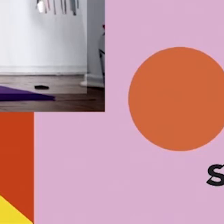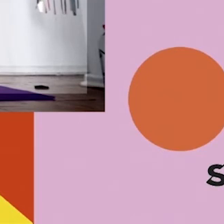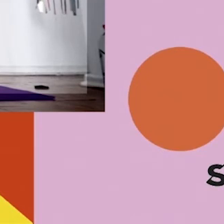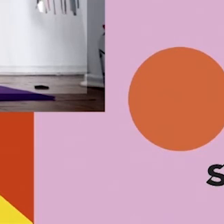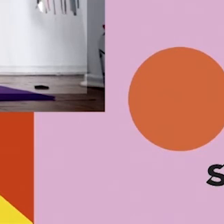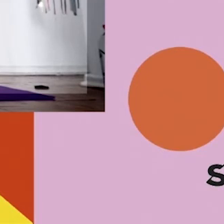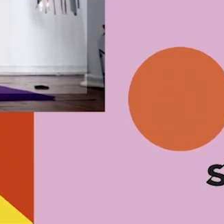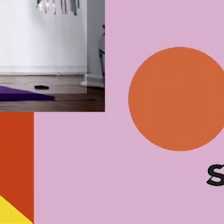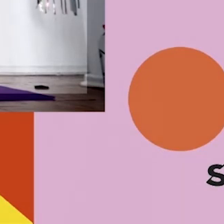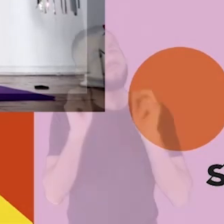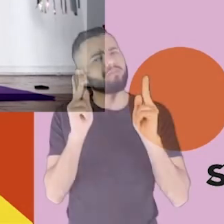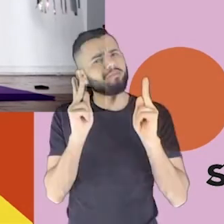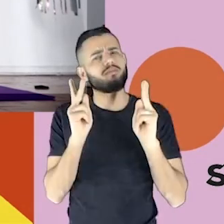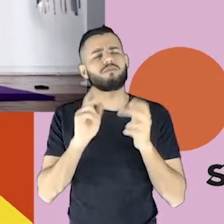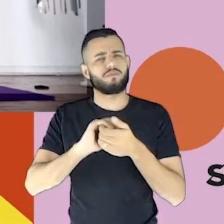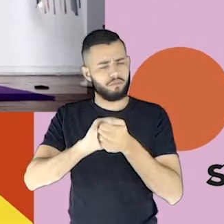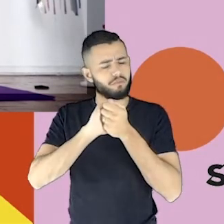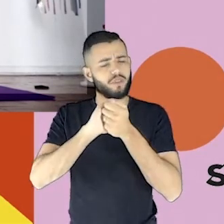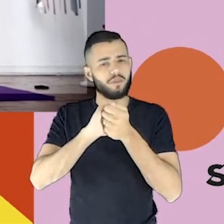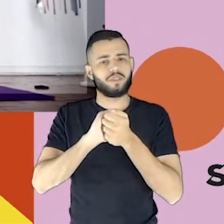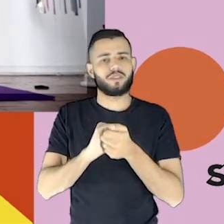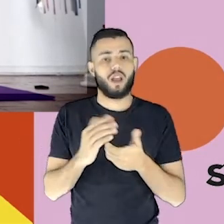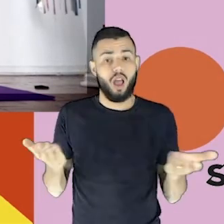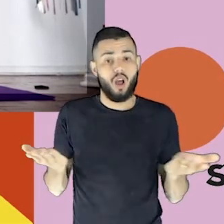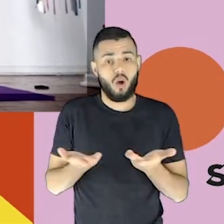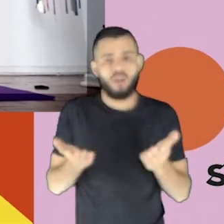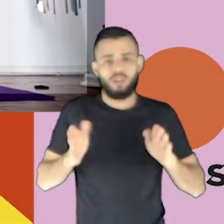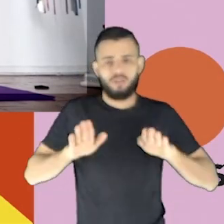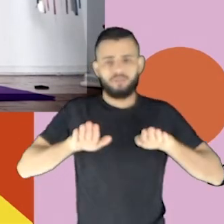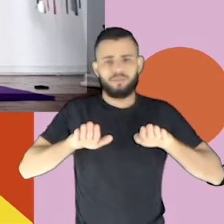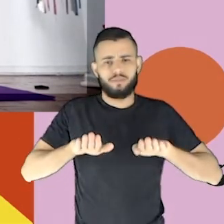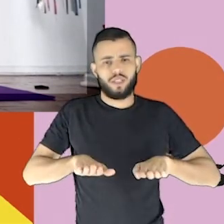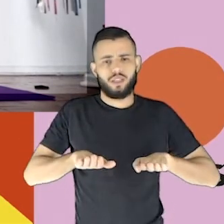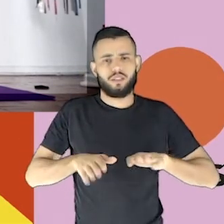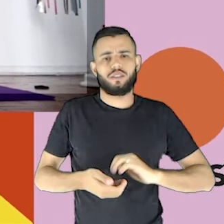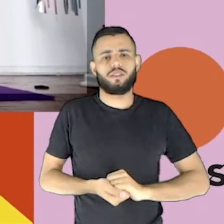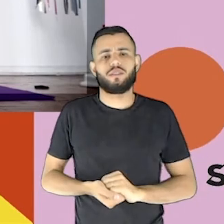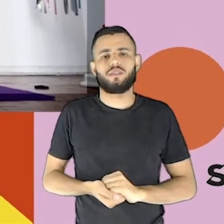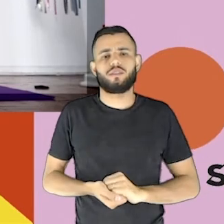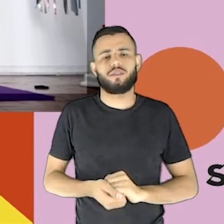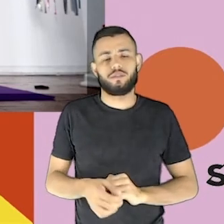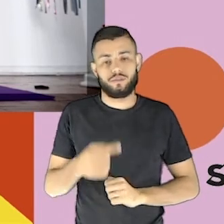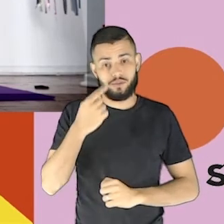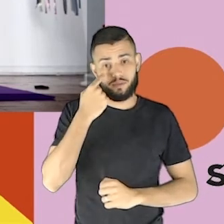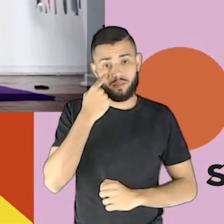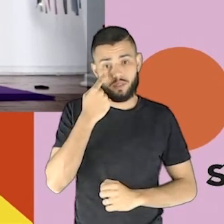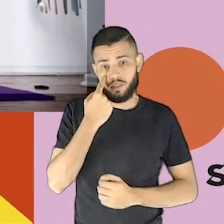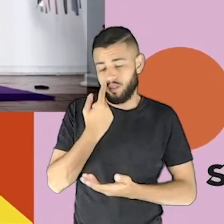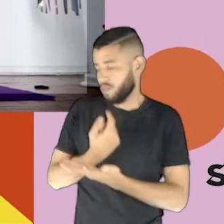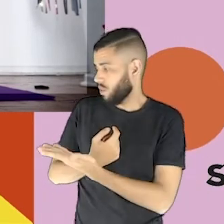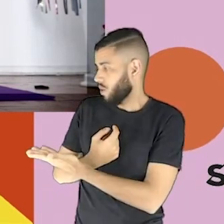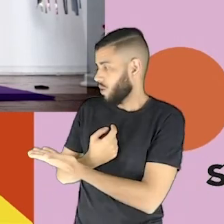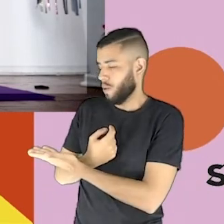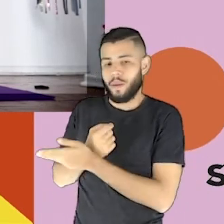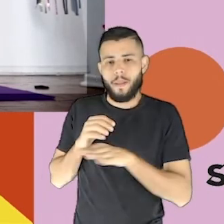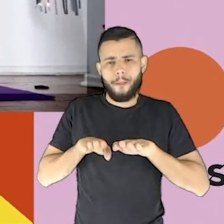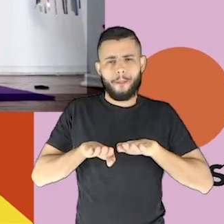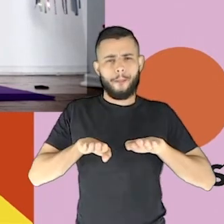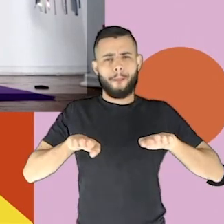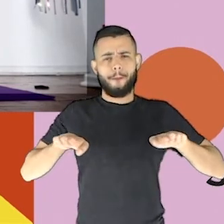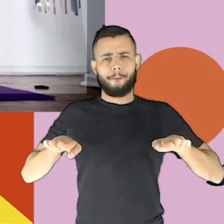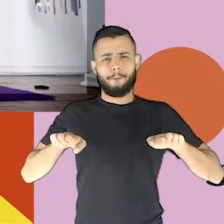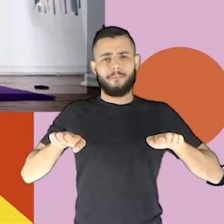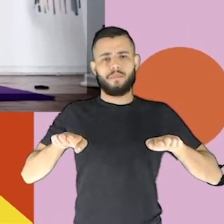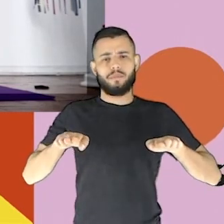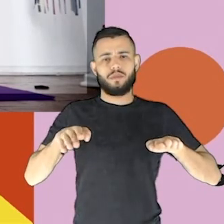Muito bem. A gente vai deixar agora os pés aqui, ó. Abertos na largura do quadril, os dedos dos meus pés estão apontados para frente